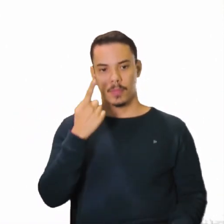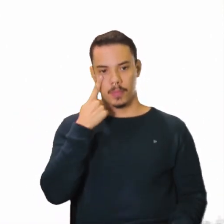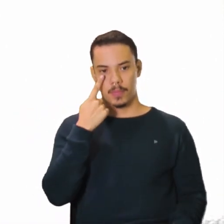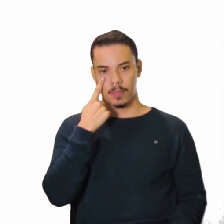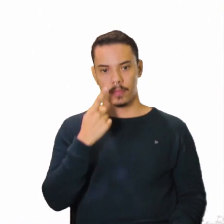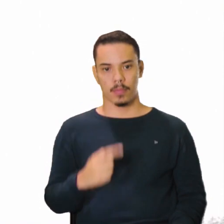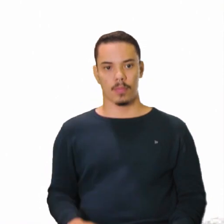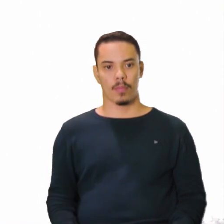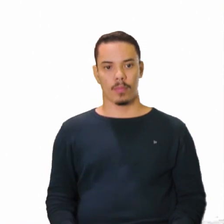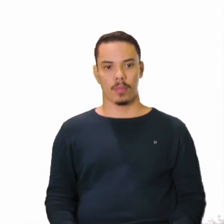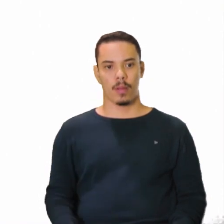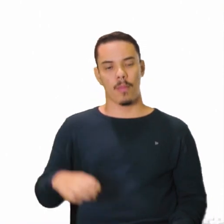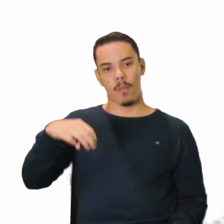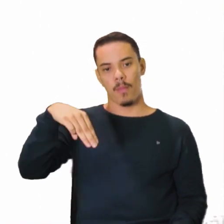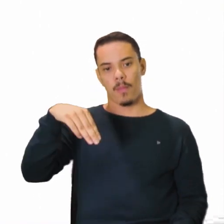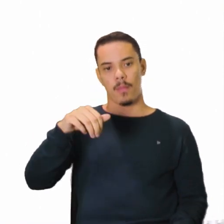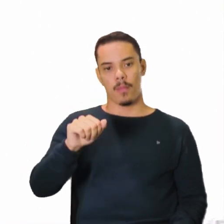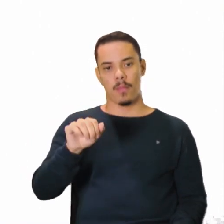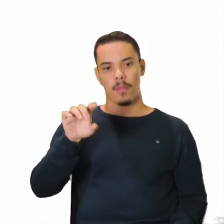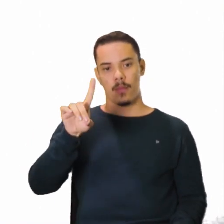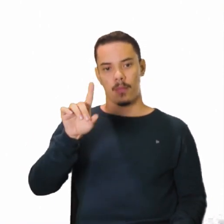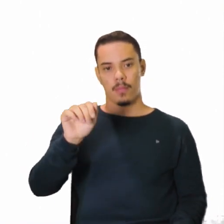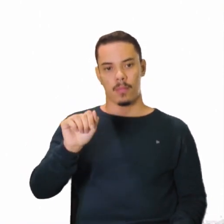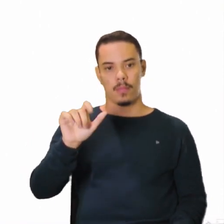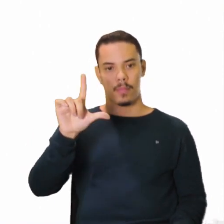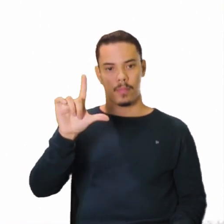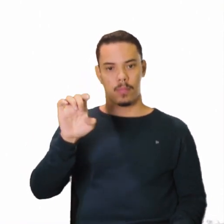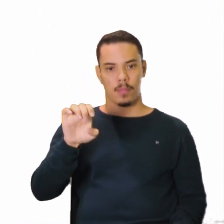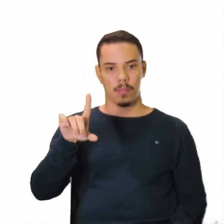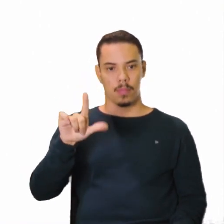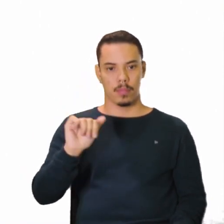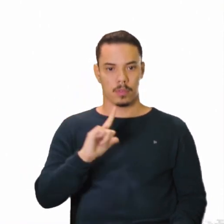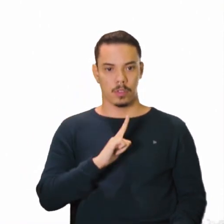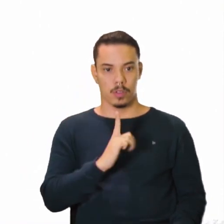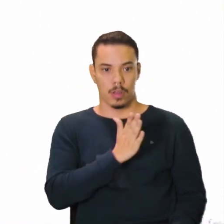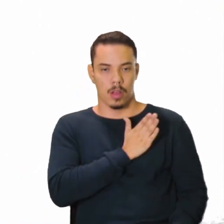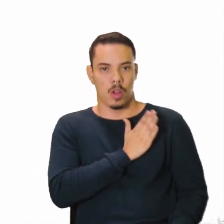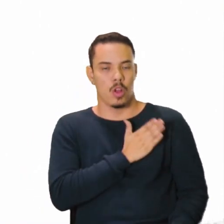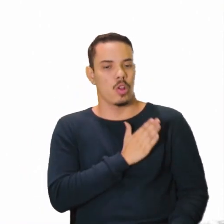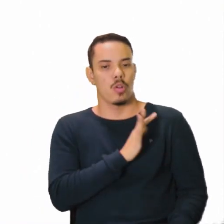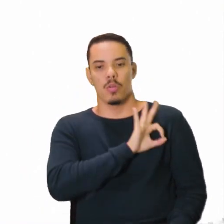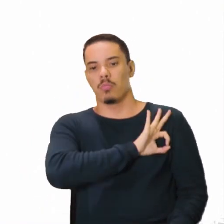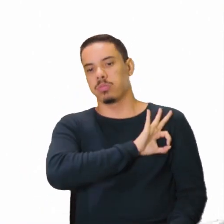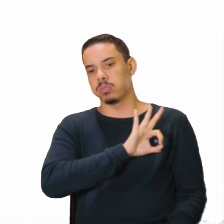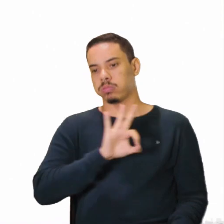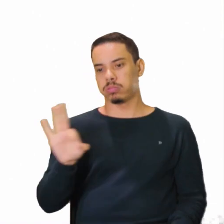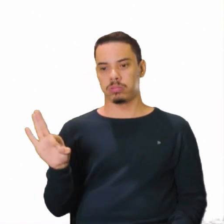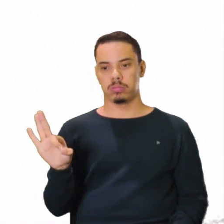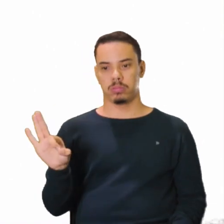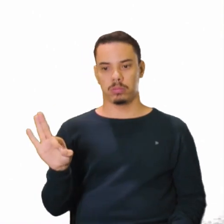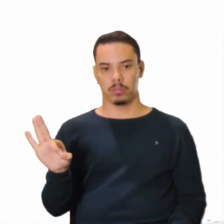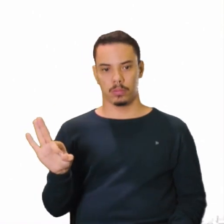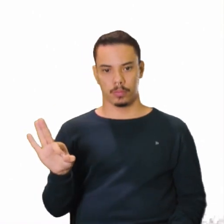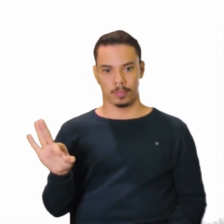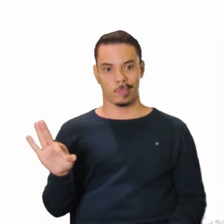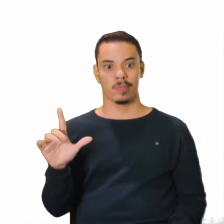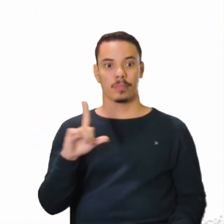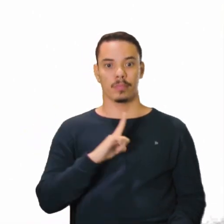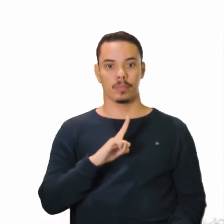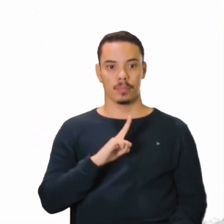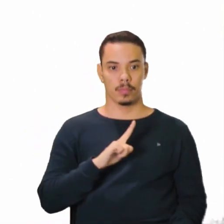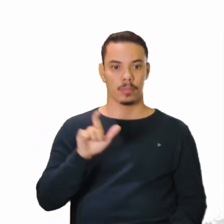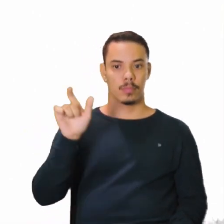exemplo. Madalena possuía um excelente coração. Então, nós temos aí o Possuía.